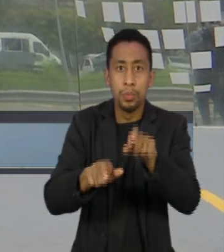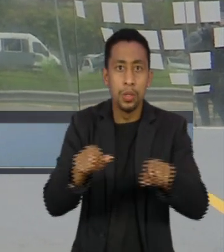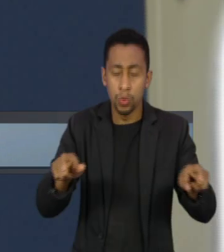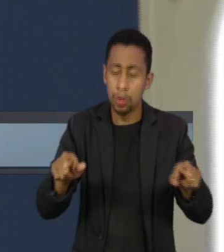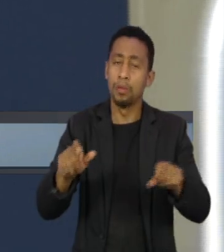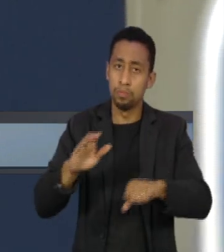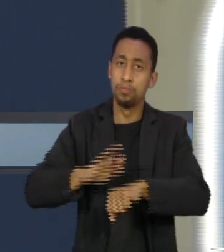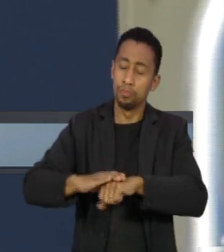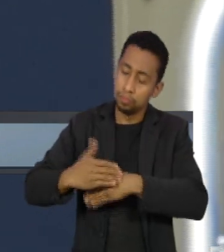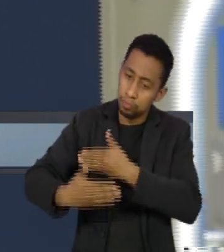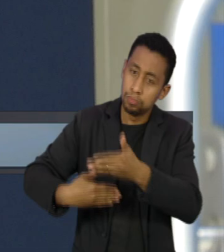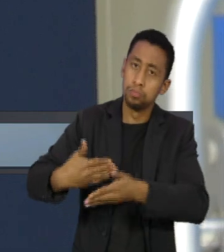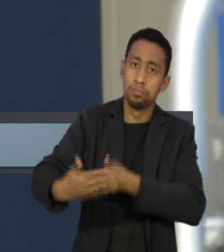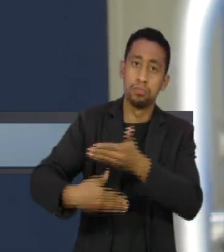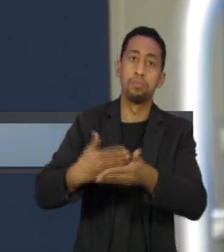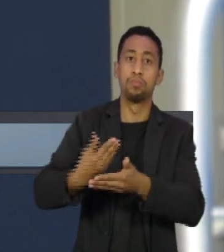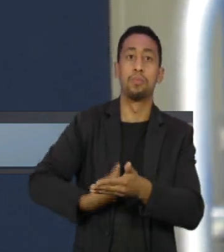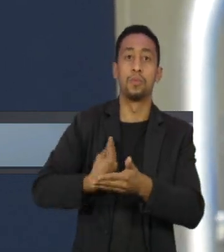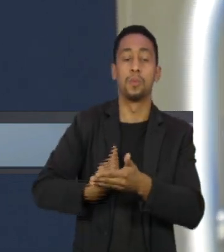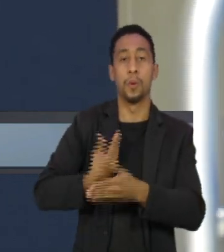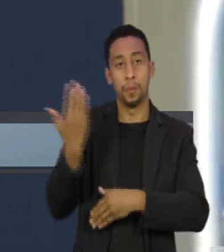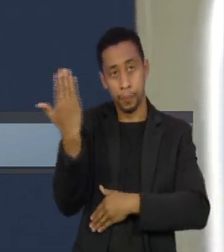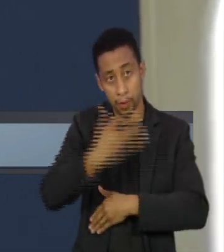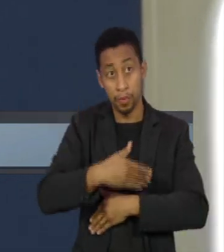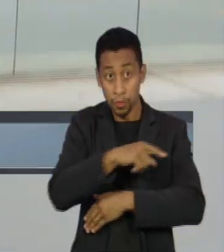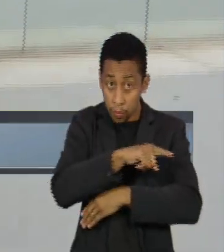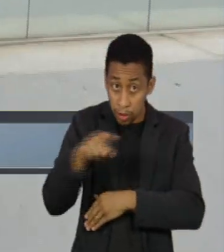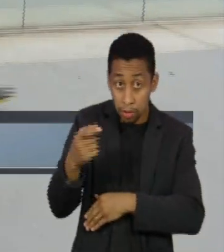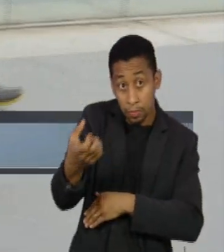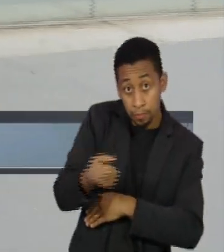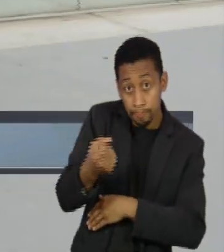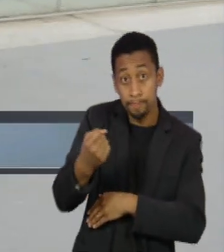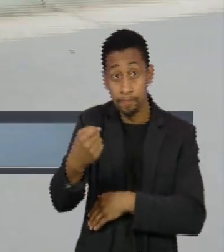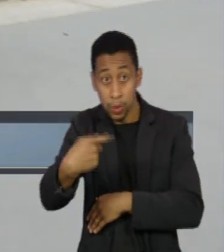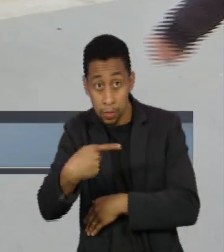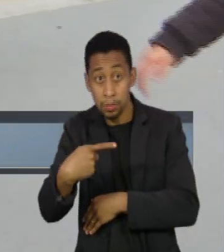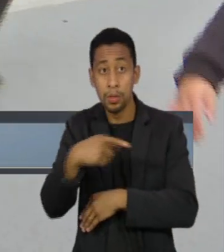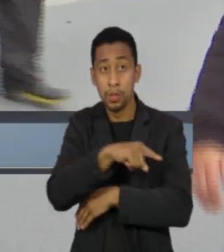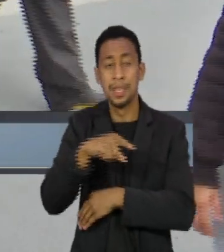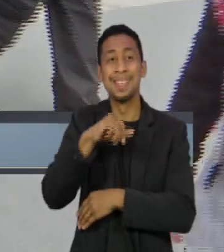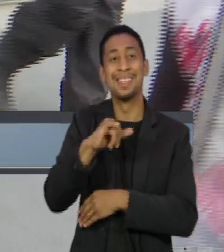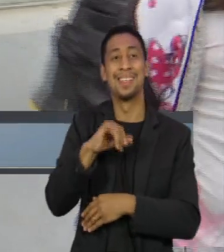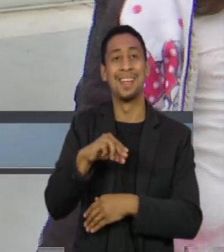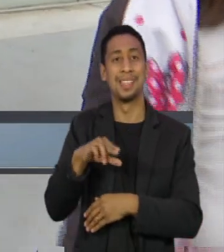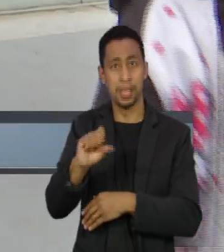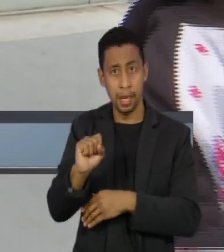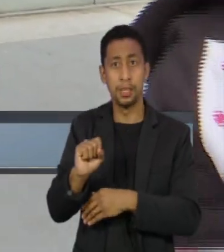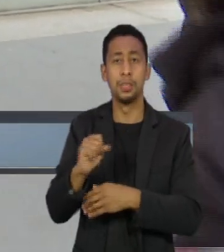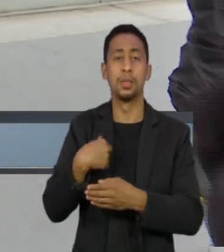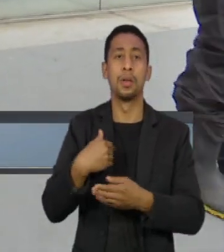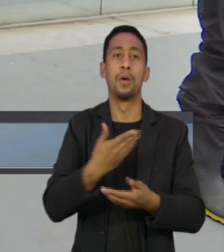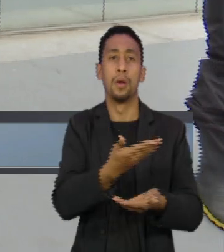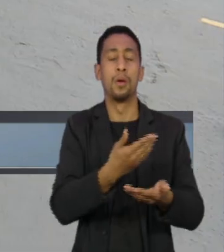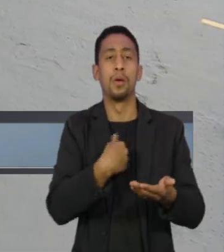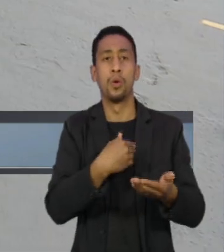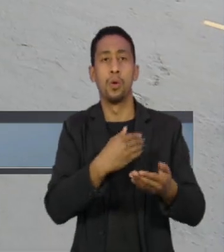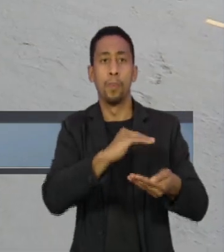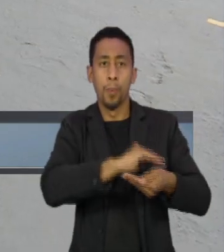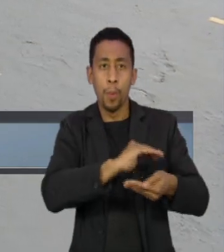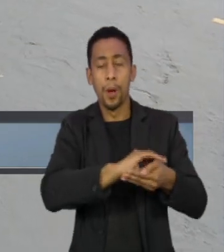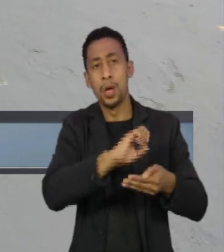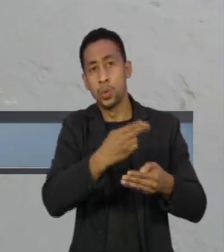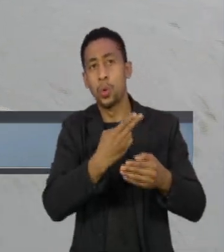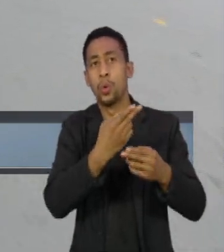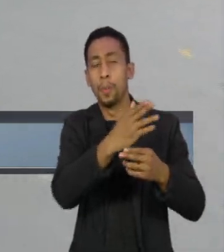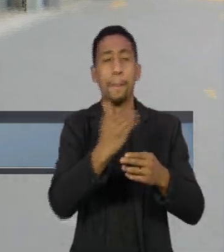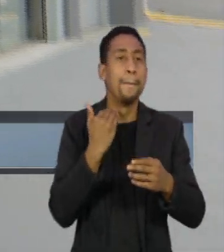anualmente. Ela é obrigatória para os segurados do INSS, que recebem o benefício por conta corrente, poupança ou cartão magnético